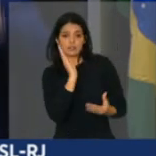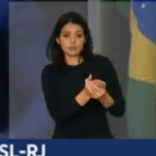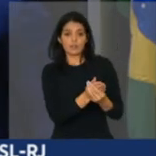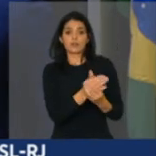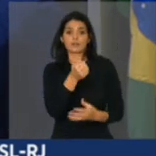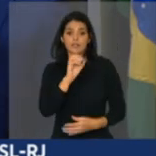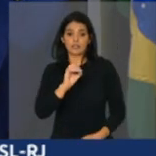Daniel Silveira Livre